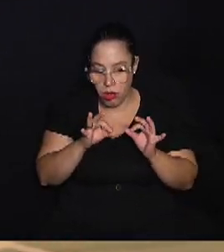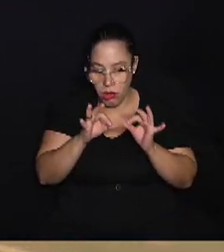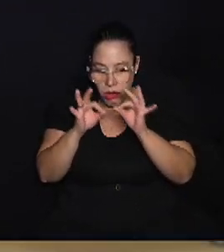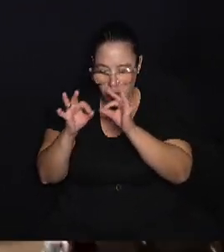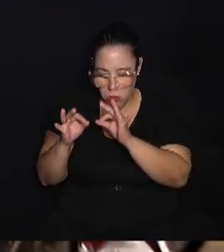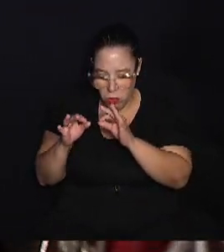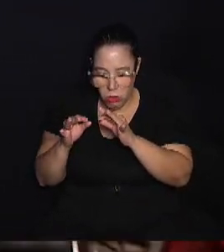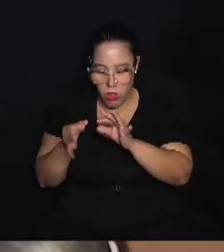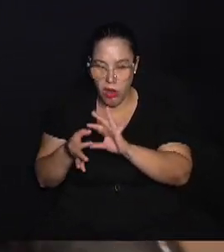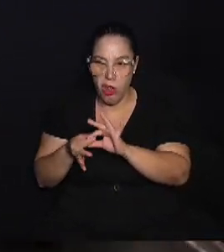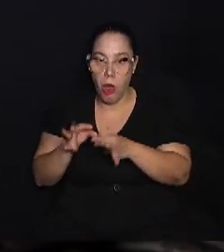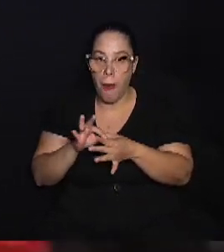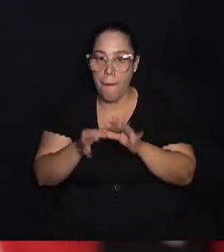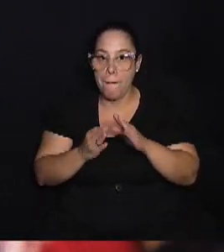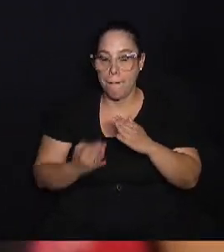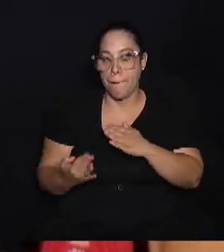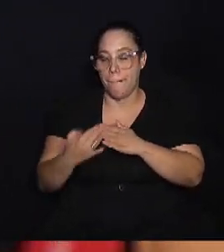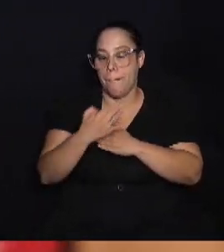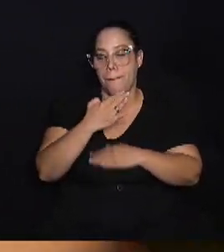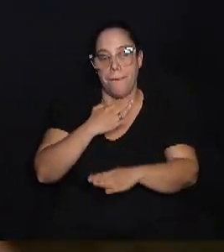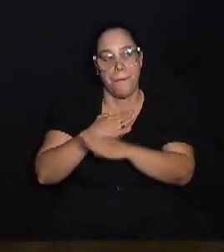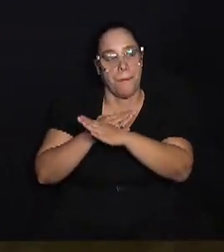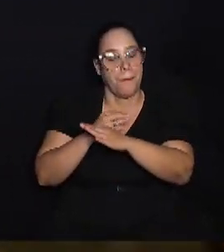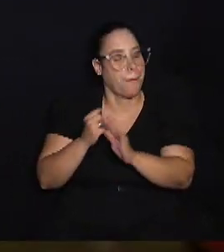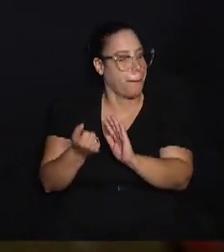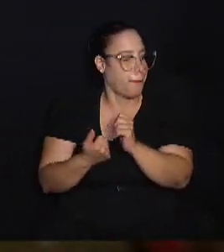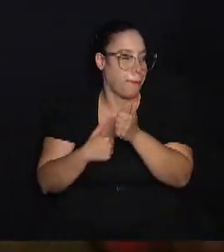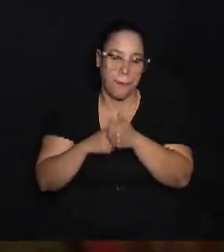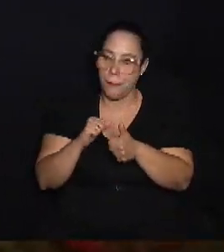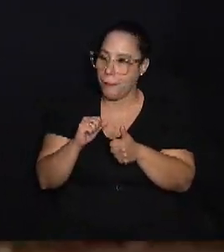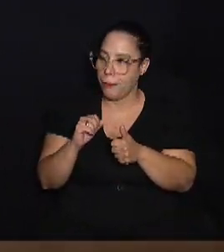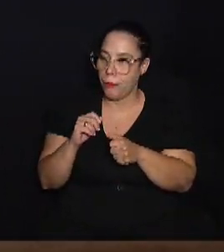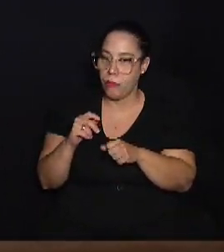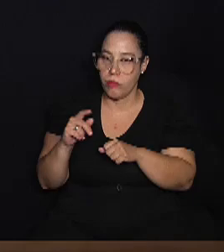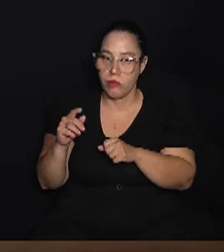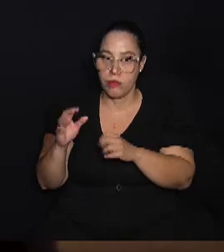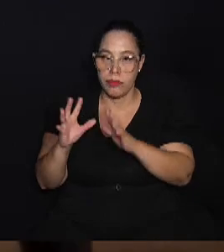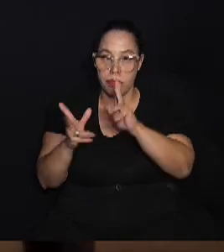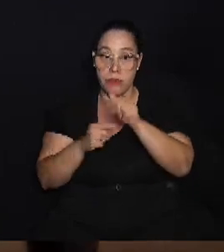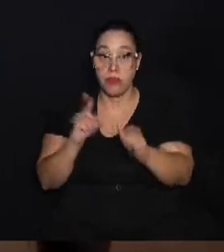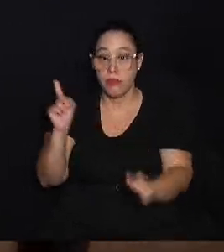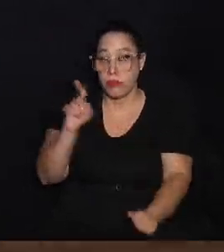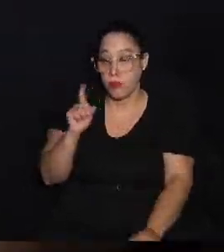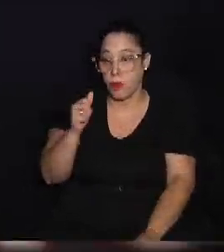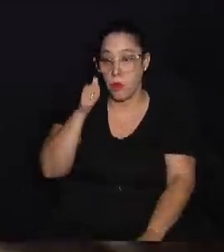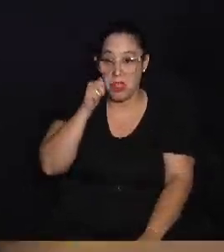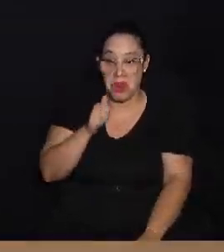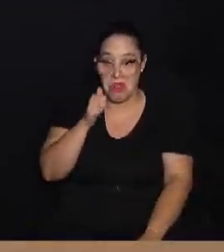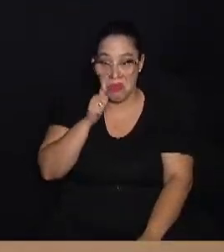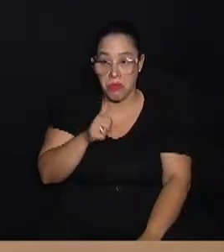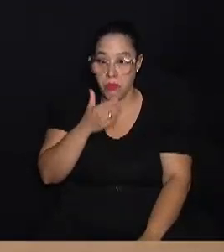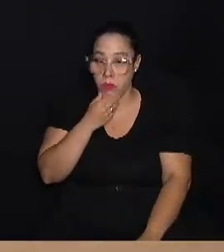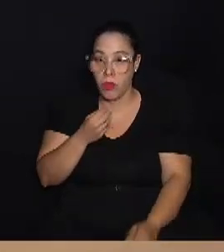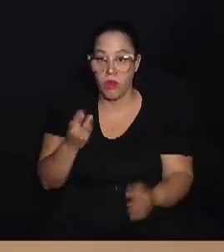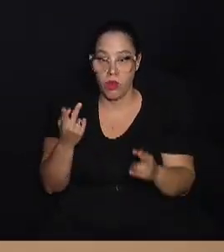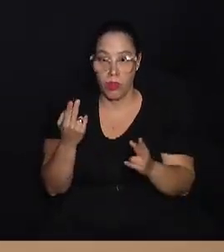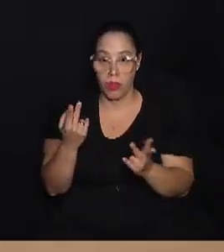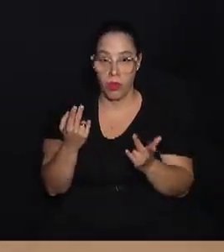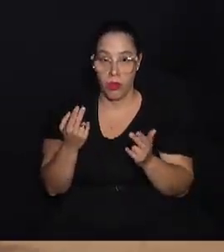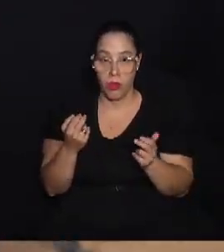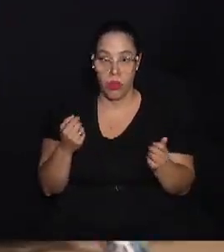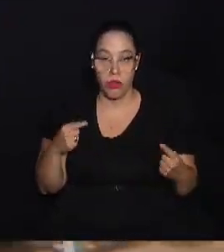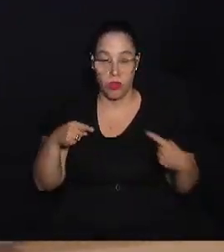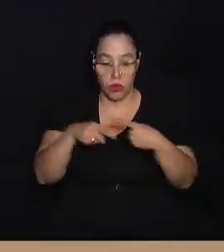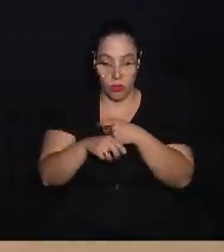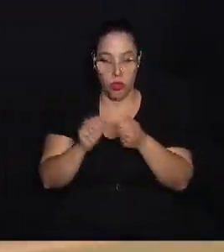agora, não é um esporte que no nível internacional tem masculino e feminino. Então os dois sexos